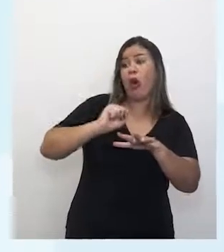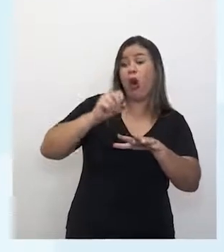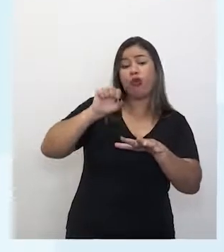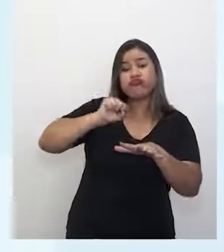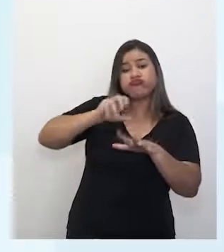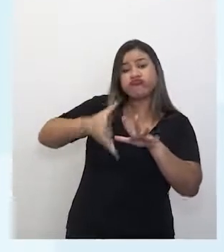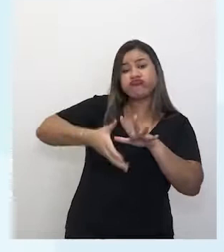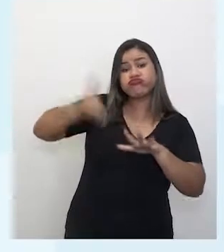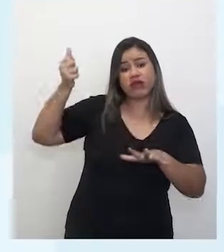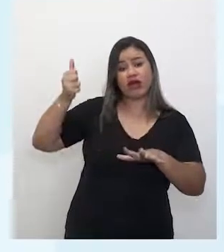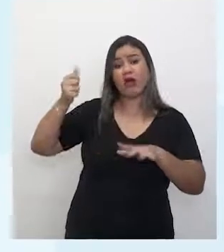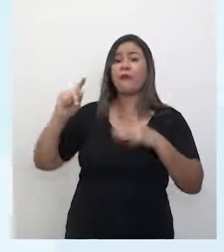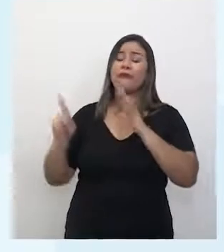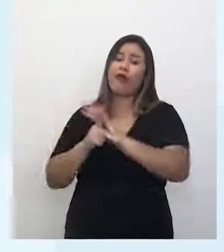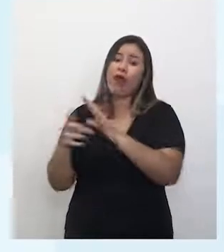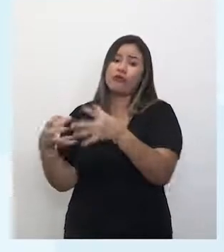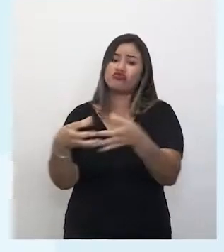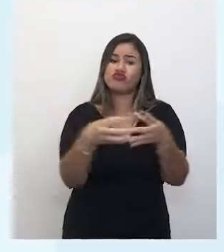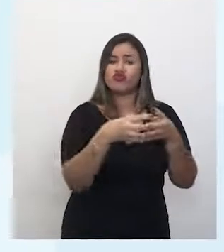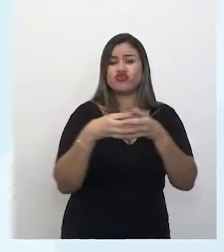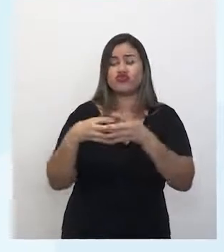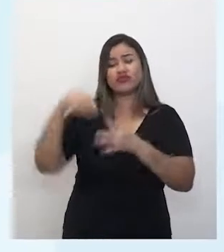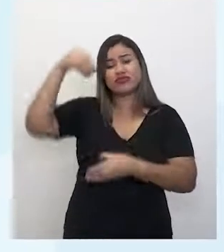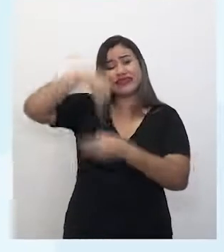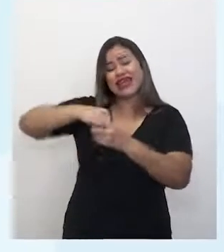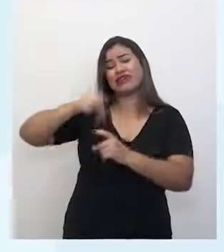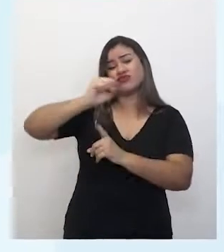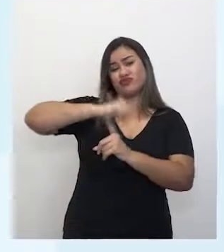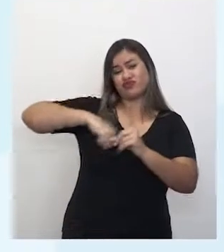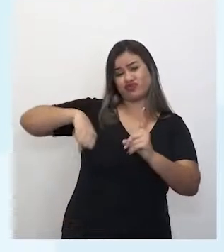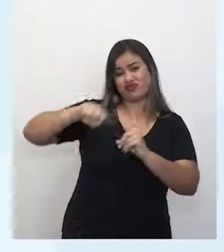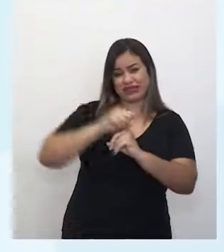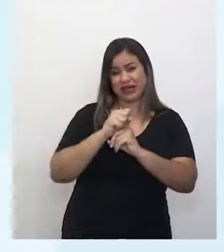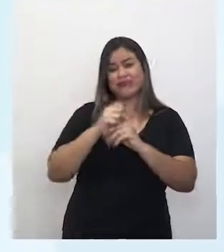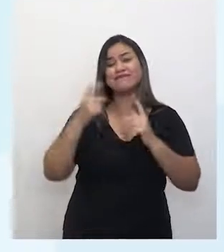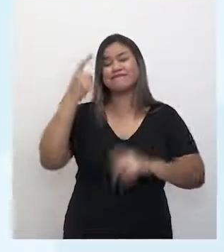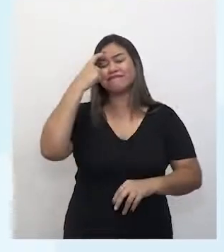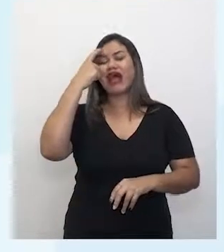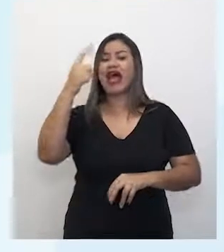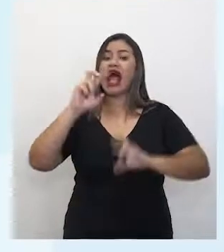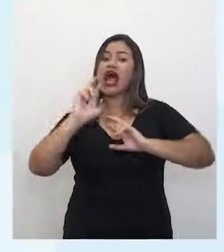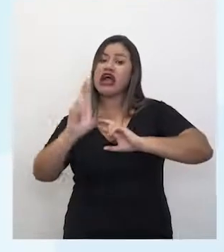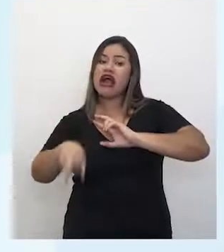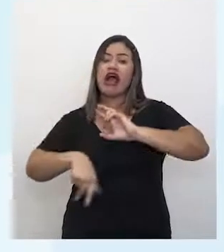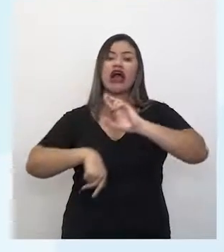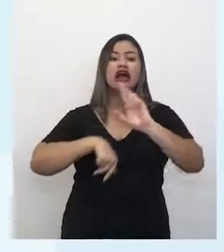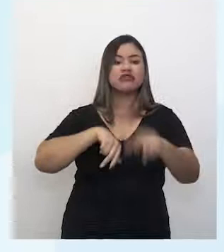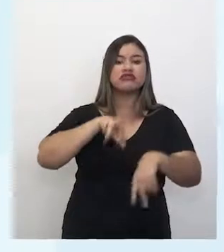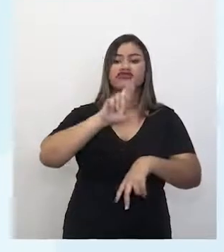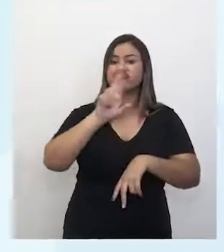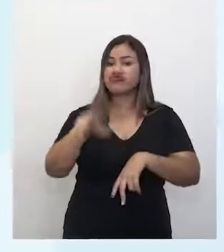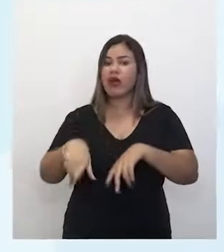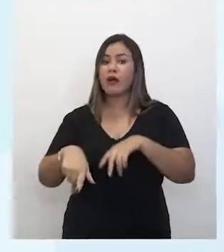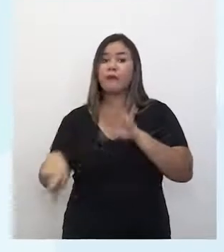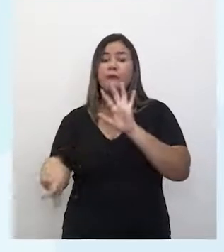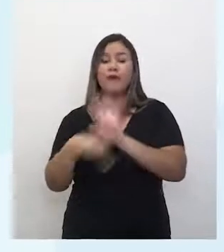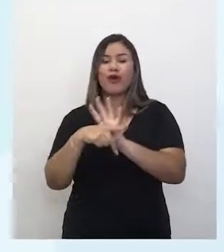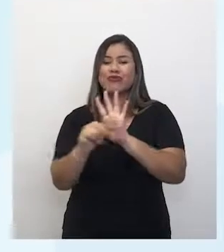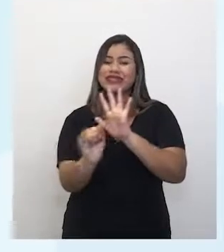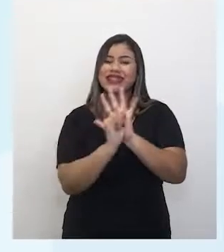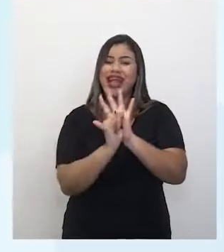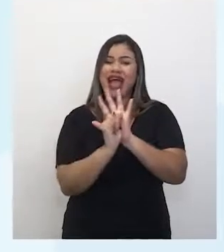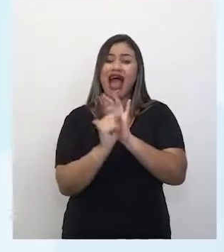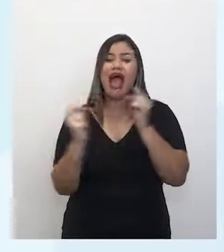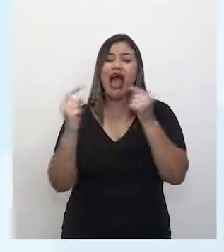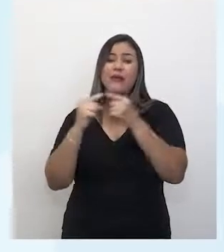diferentes tempos e espaços dentro da nossa sociedade. Então, toda diferença identitária é produzida por os diferentes